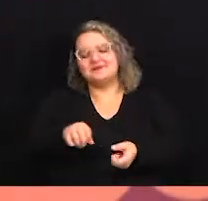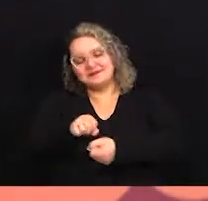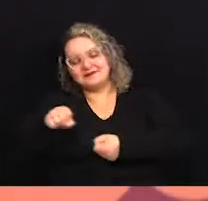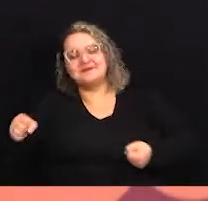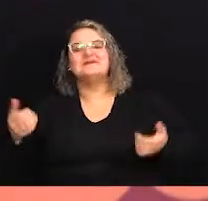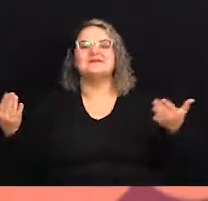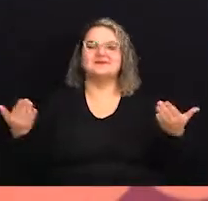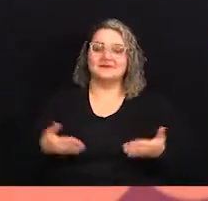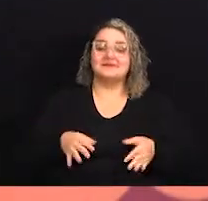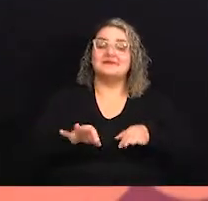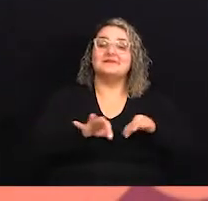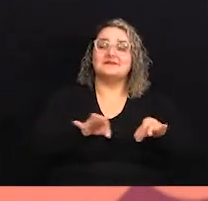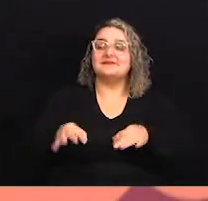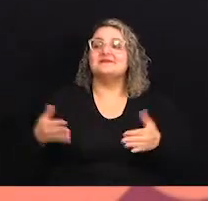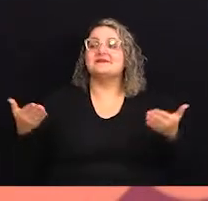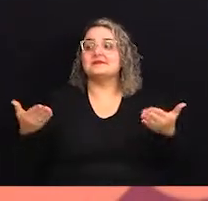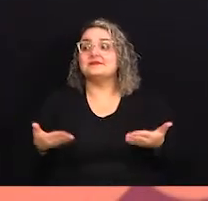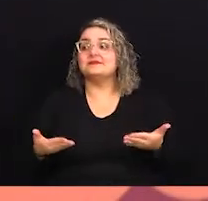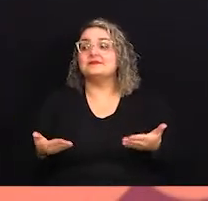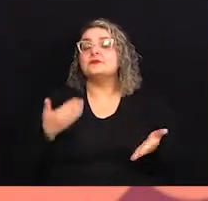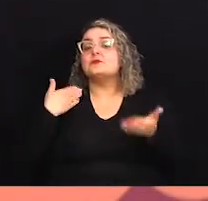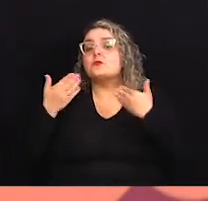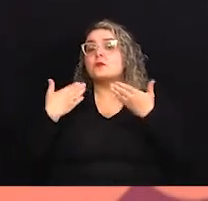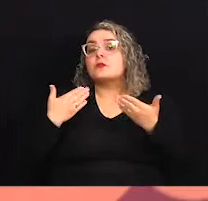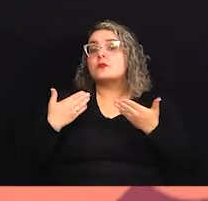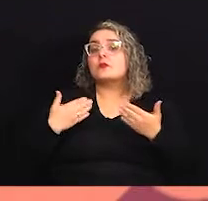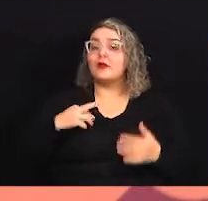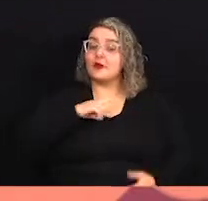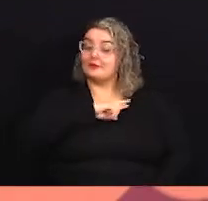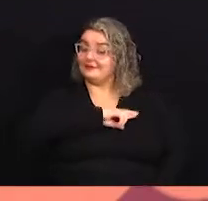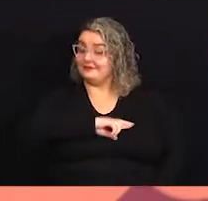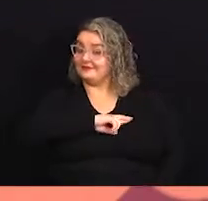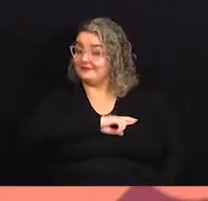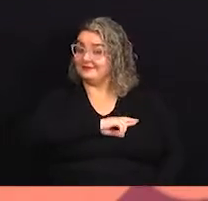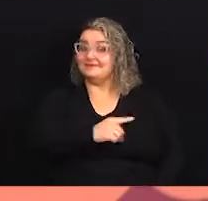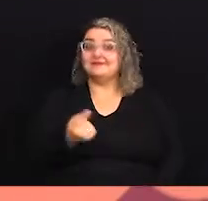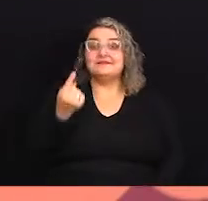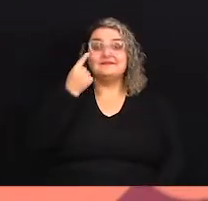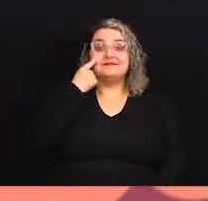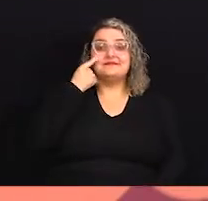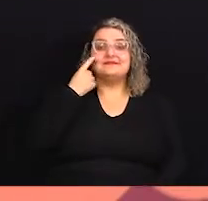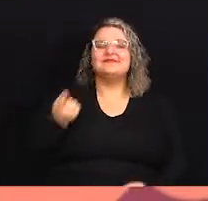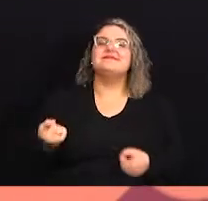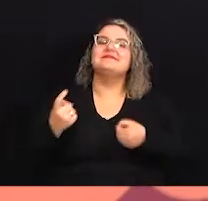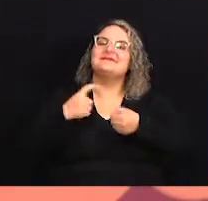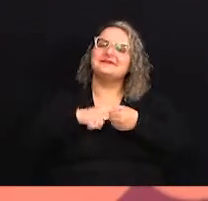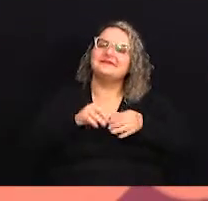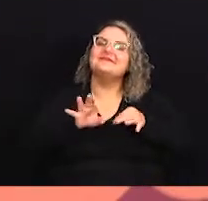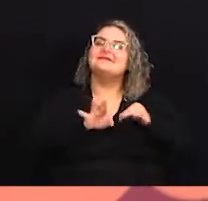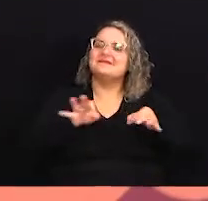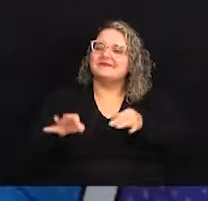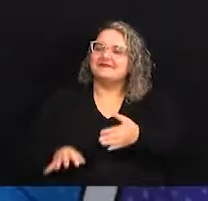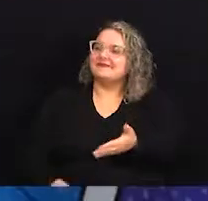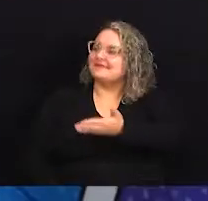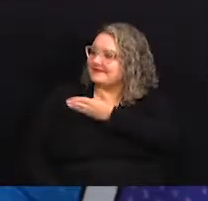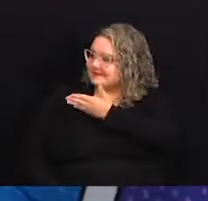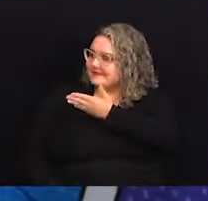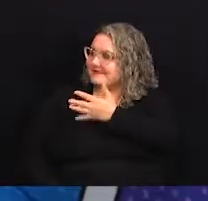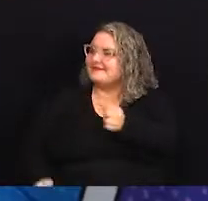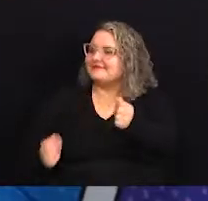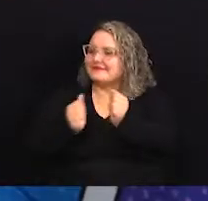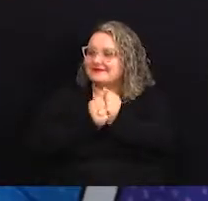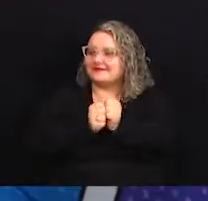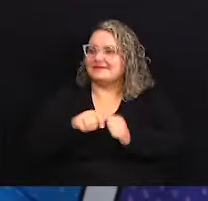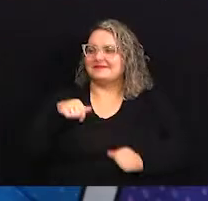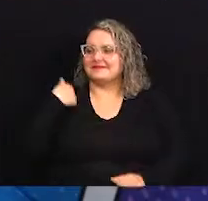Universo Épico no ar, e no programa de hoje vamos falar sobre romance. Olha só quem está de volta no programa e está